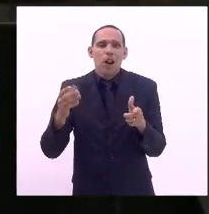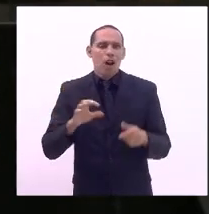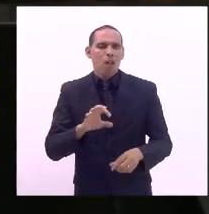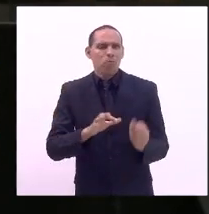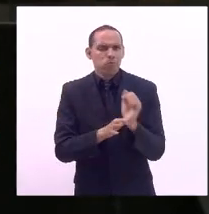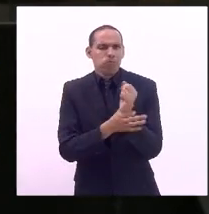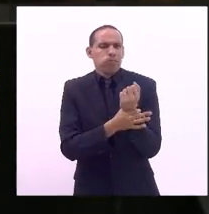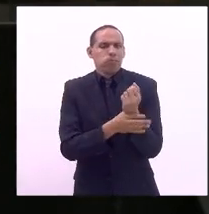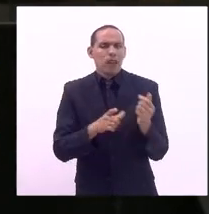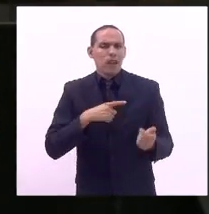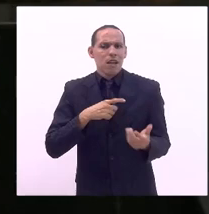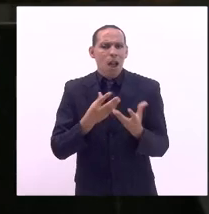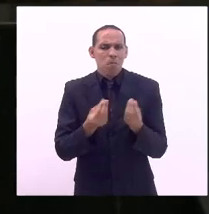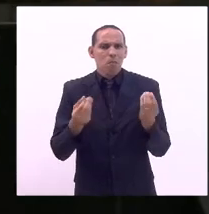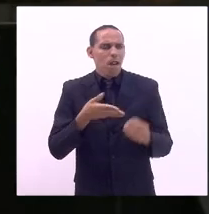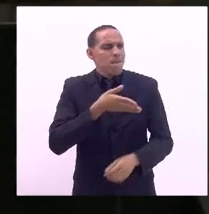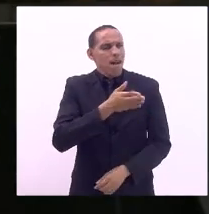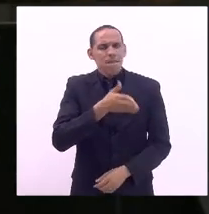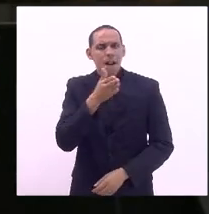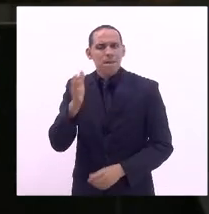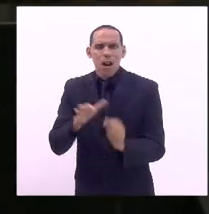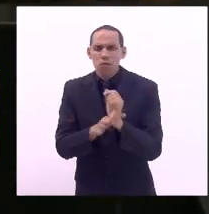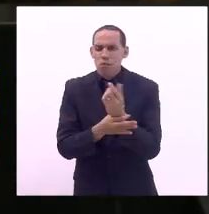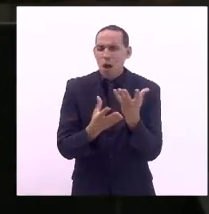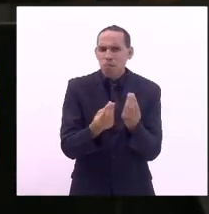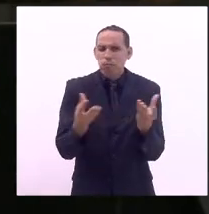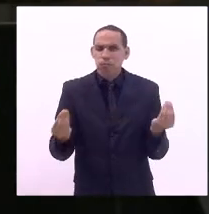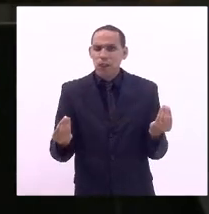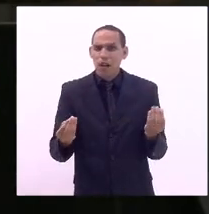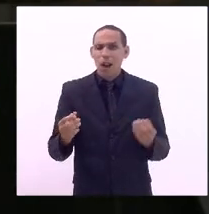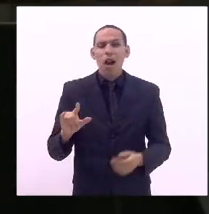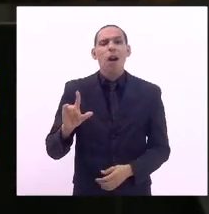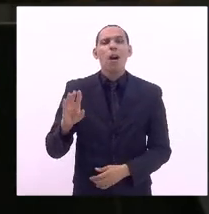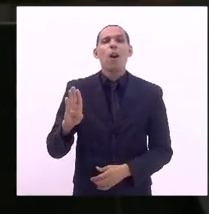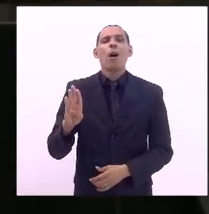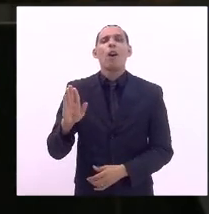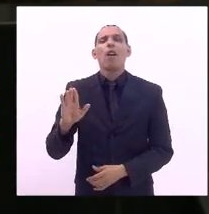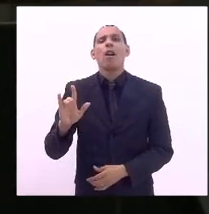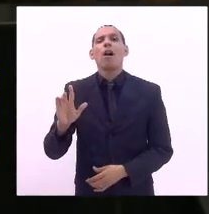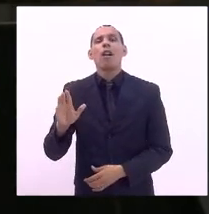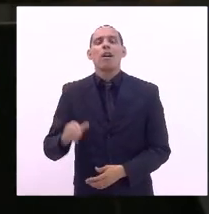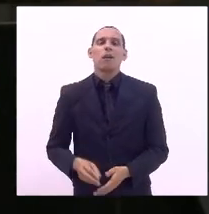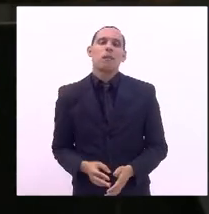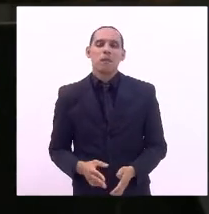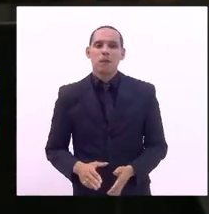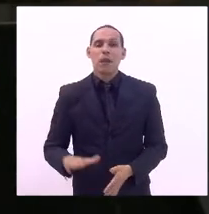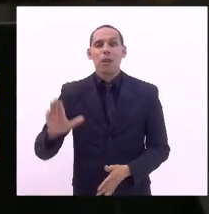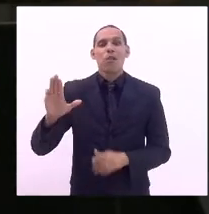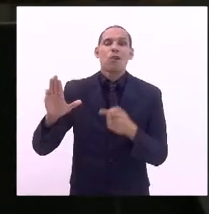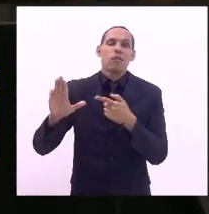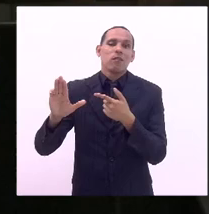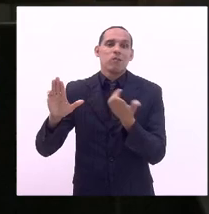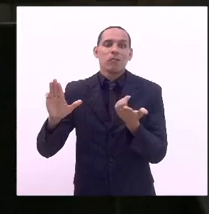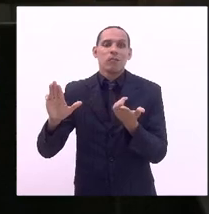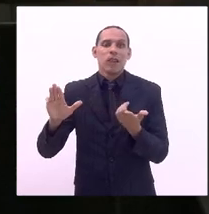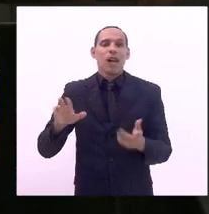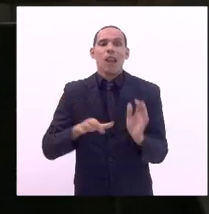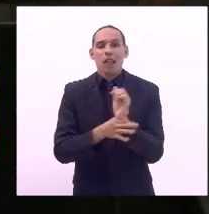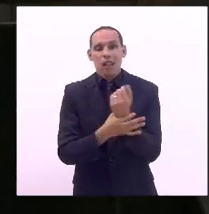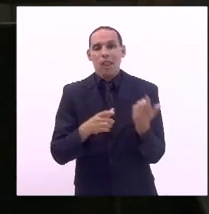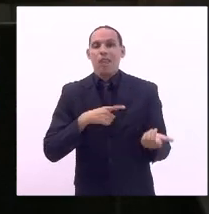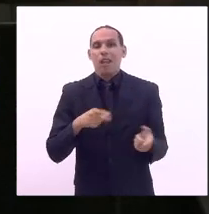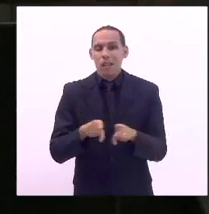segurança. Para onde vai fazer política, um montão de segurança. O próprio Lula aí, esse vagabundo desse Lula, esses dias estava na rua com segurança